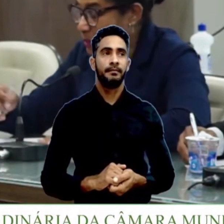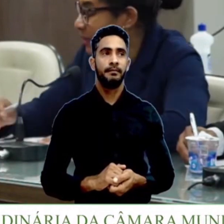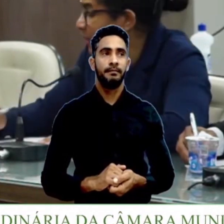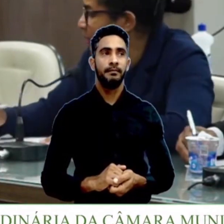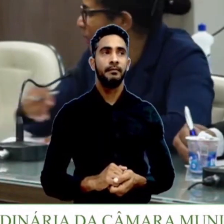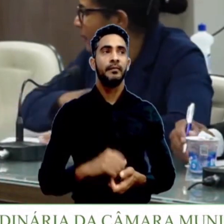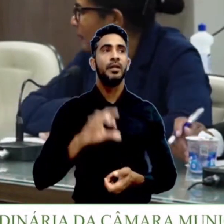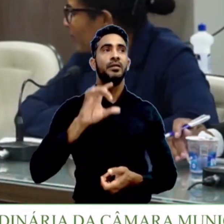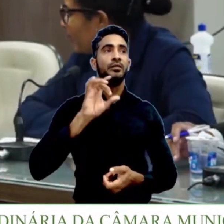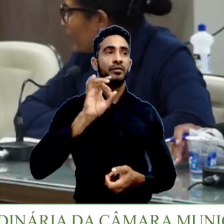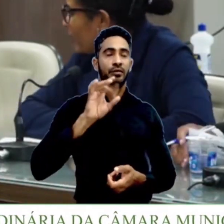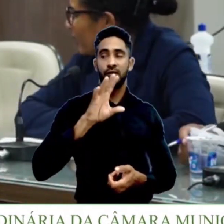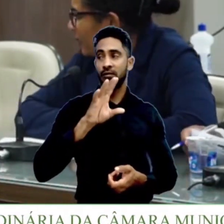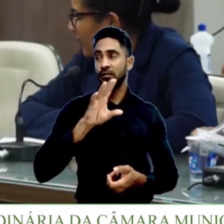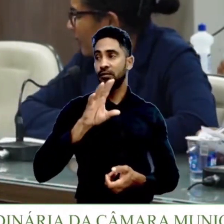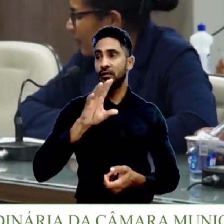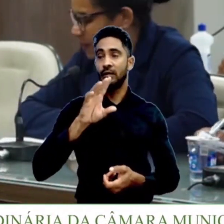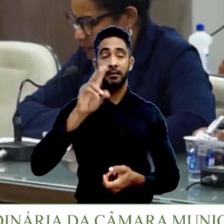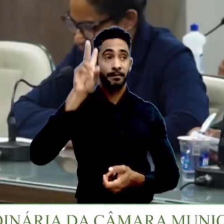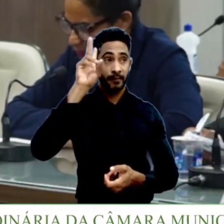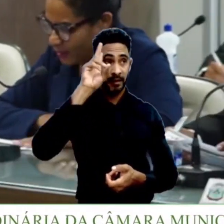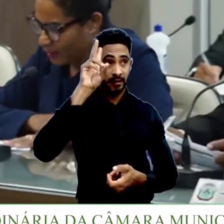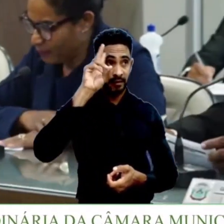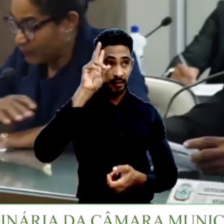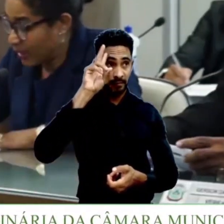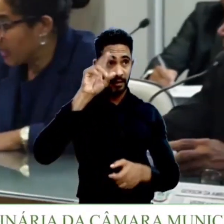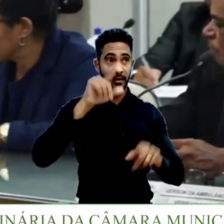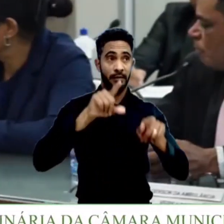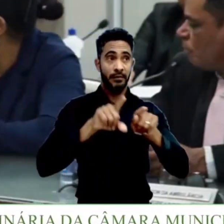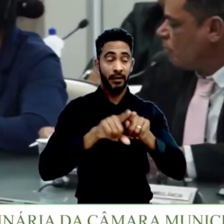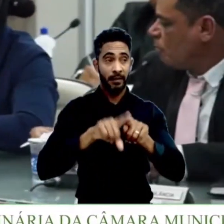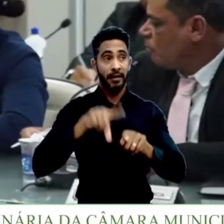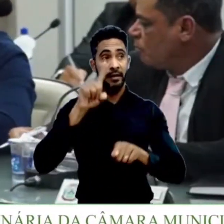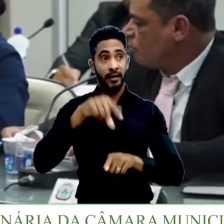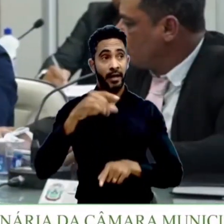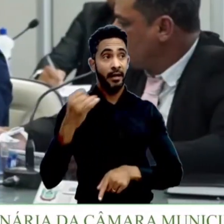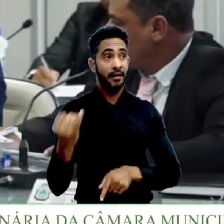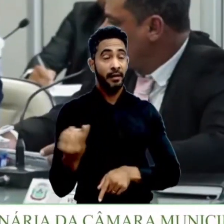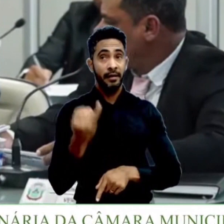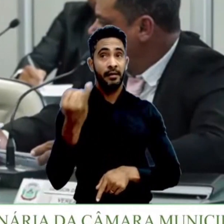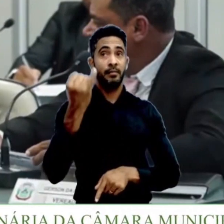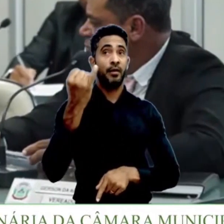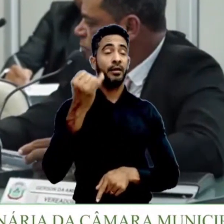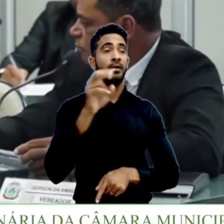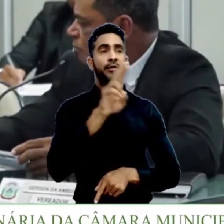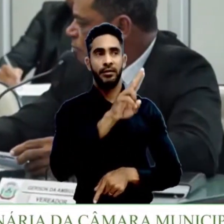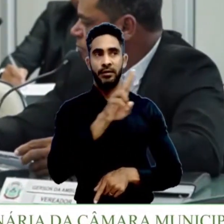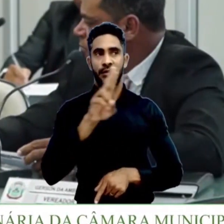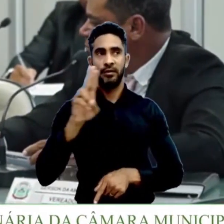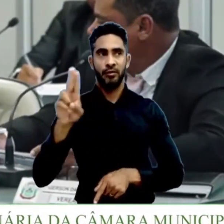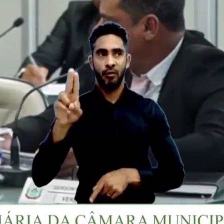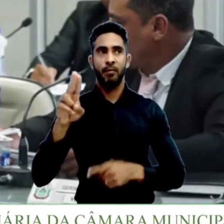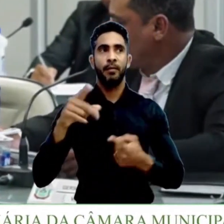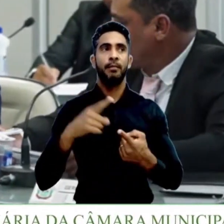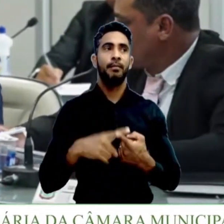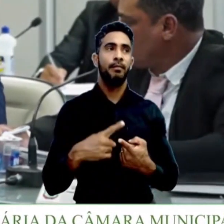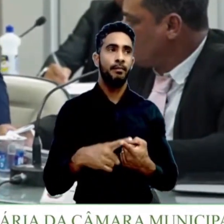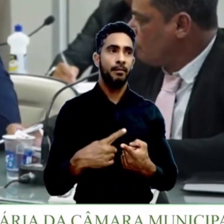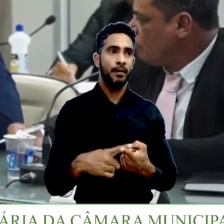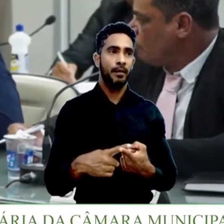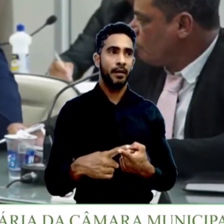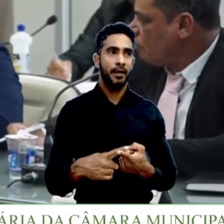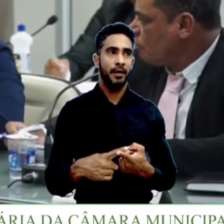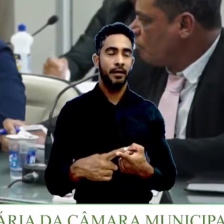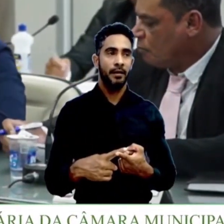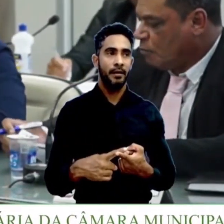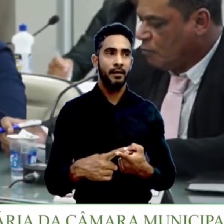Só lembrando aí também, colega, que é interessante, né, esse nome, porque eu sei que